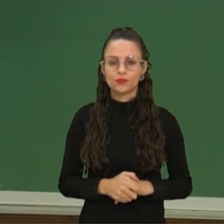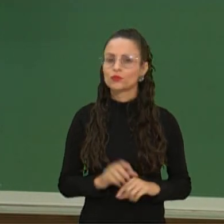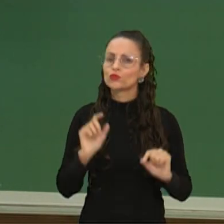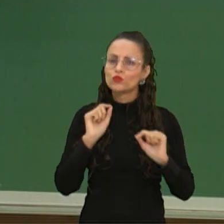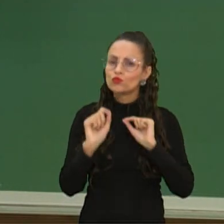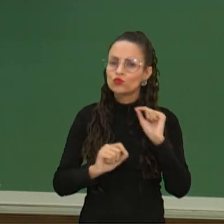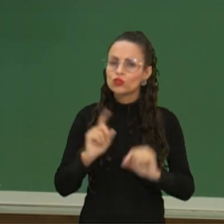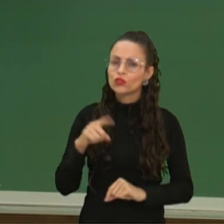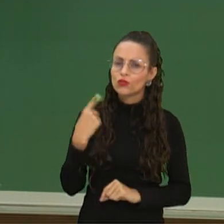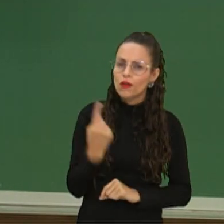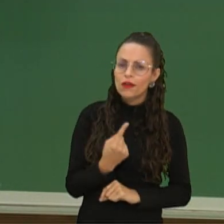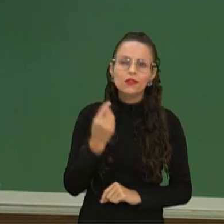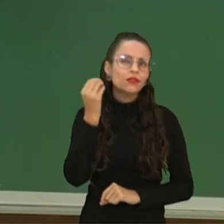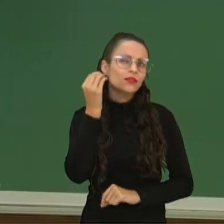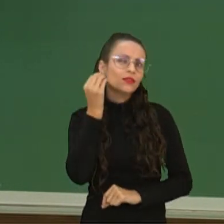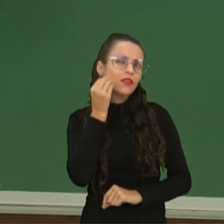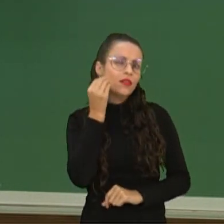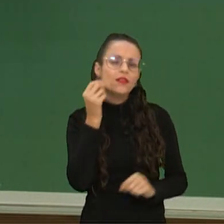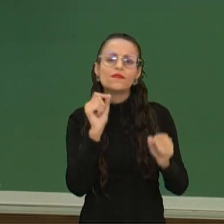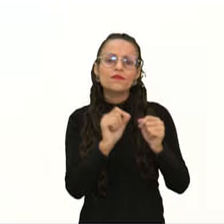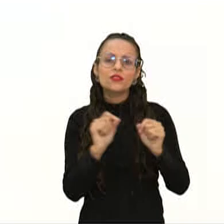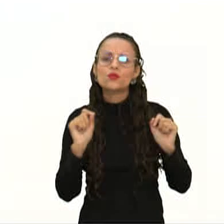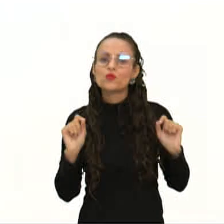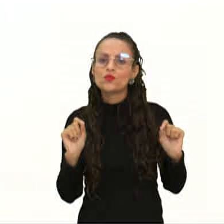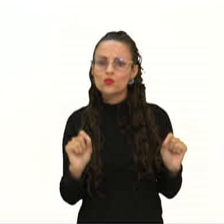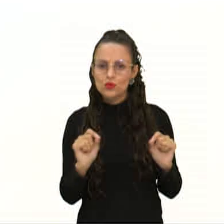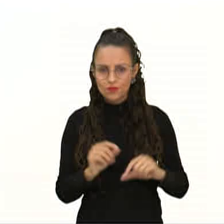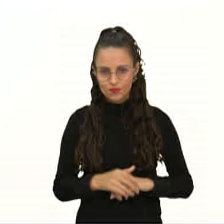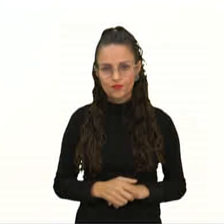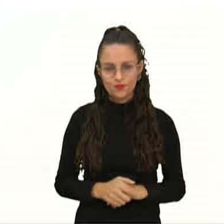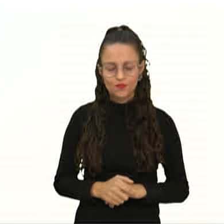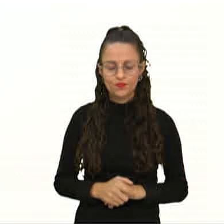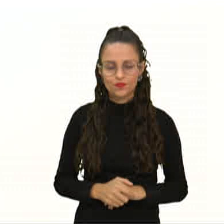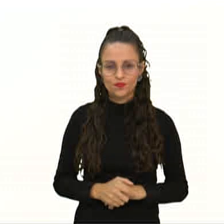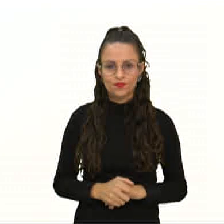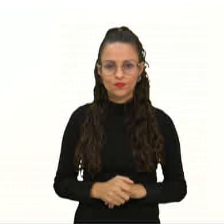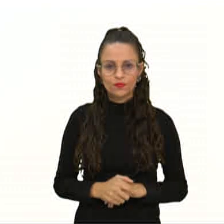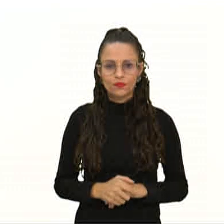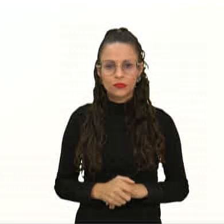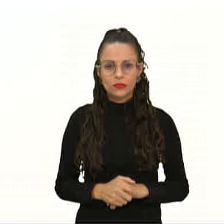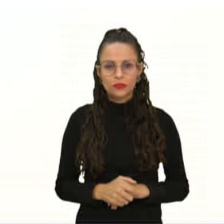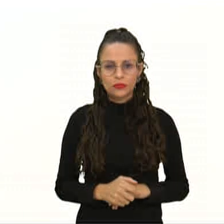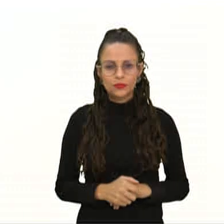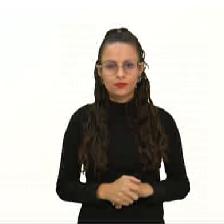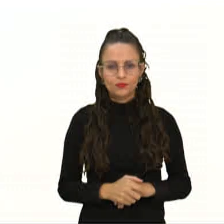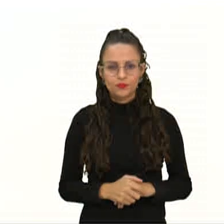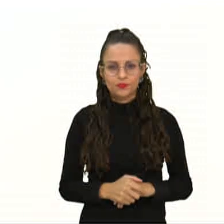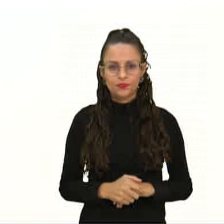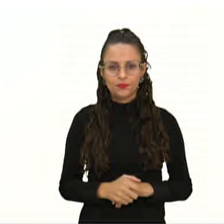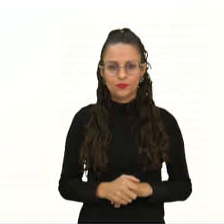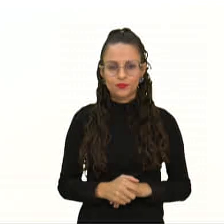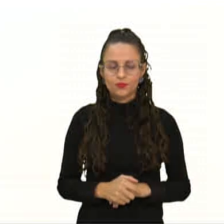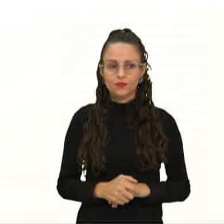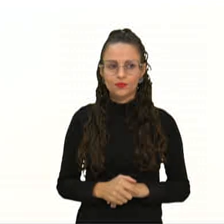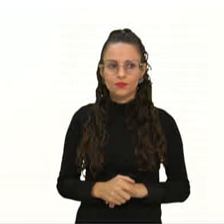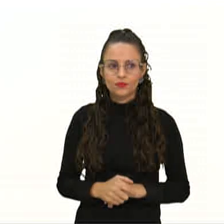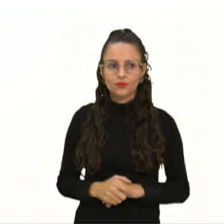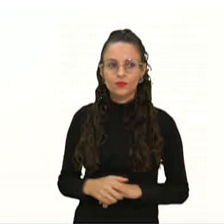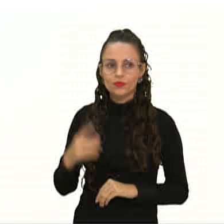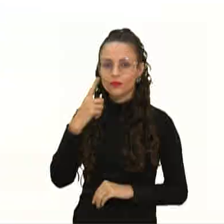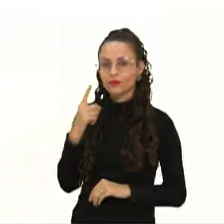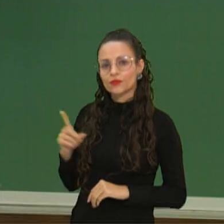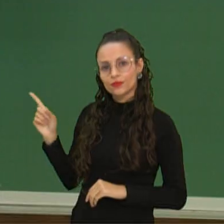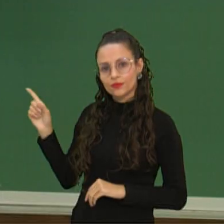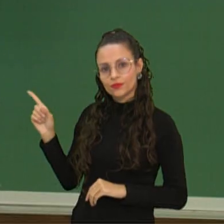nós podemos sempre tentar fazer? To get back on the right track and move past the mistake. Quando ele fala bem aqui no final,